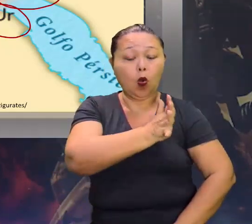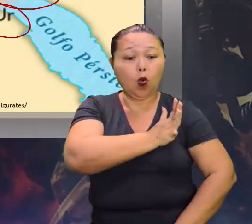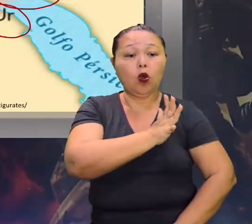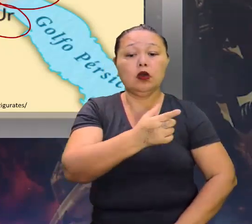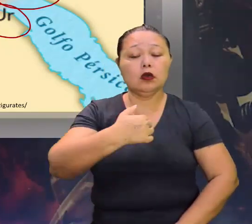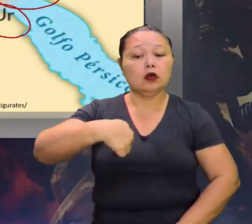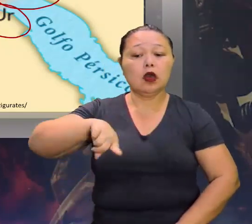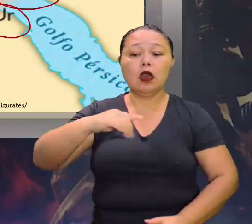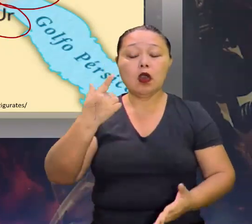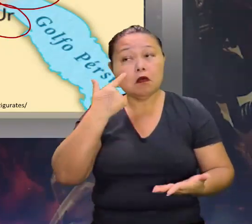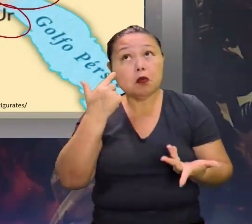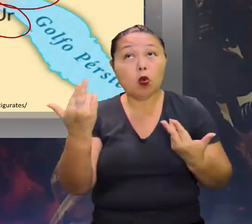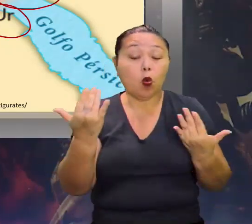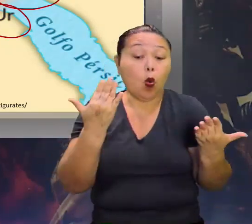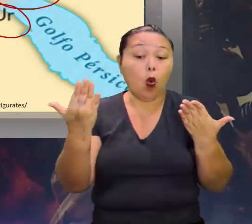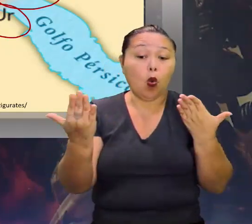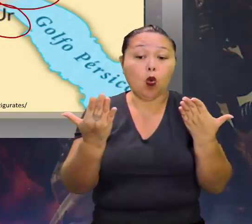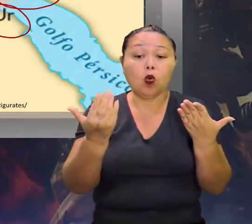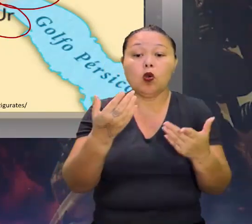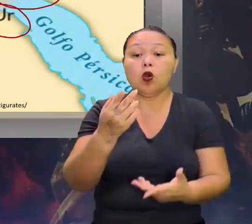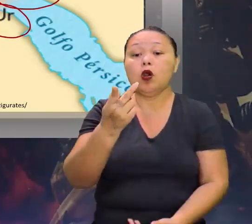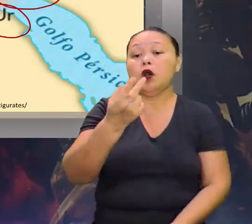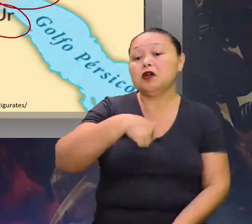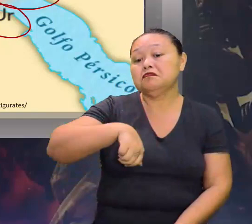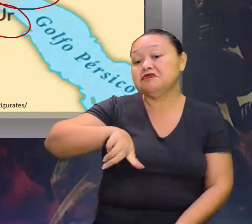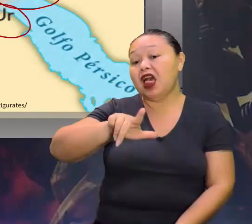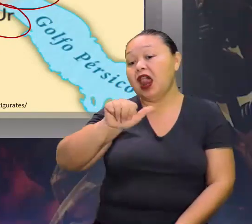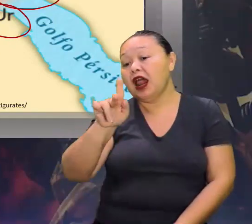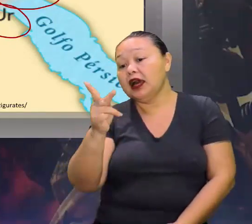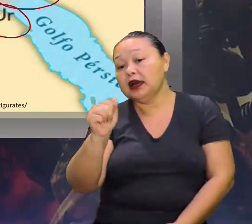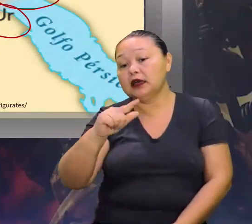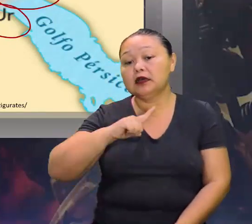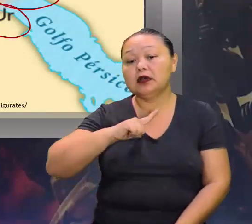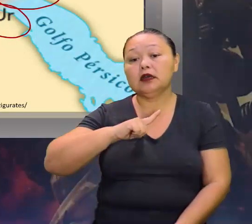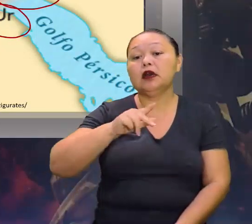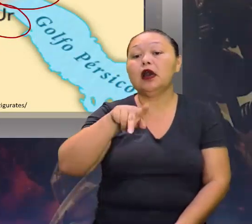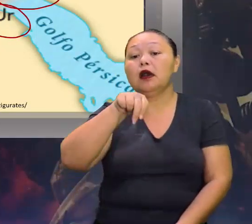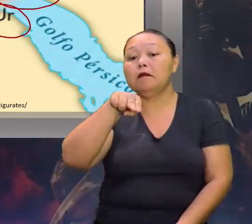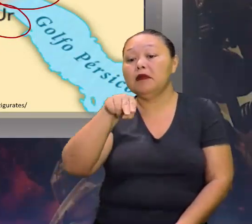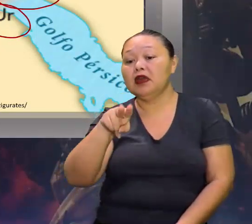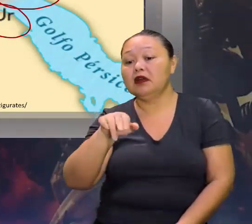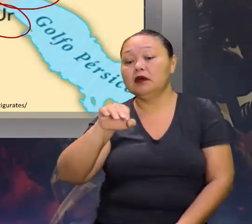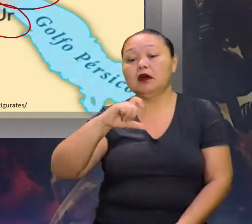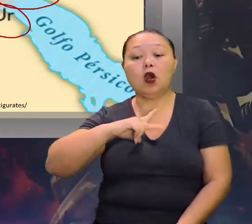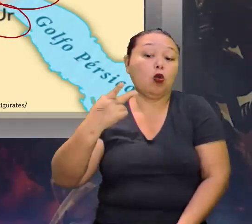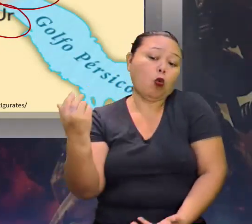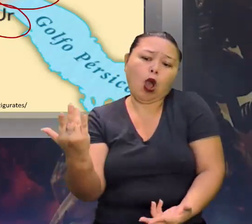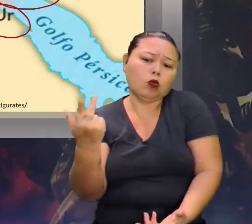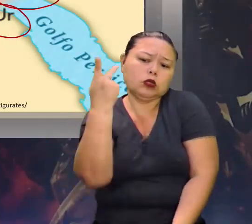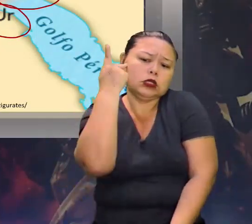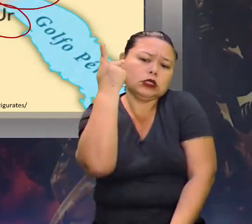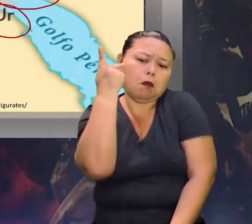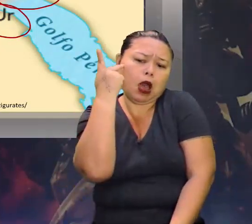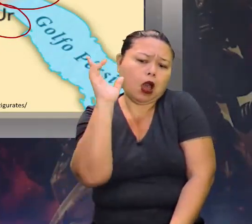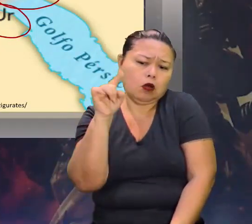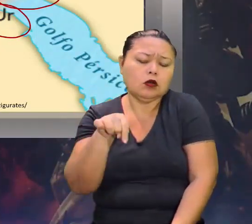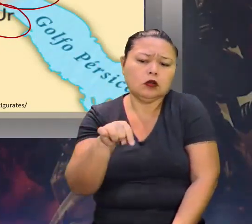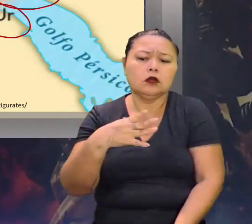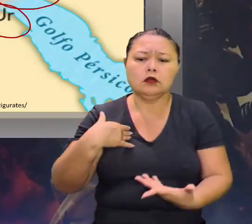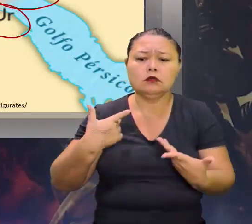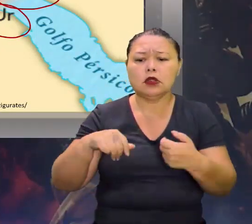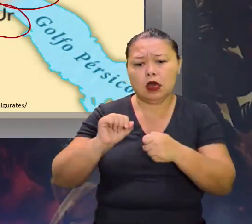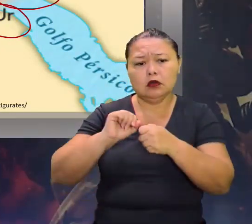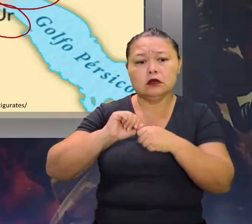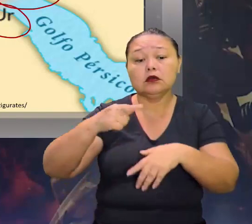Eu posso comparar Uruca, Lagash, Nínive, como São Paulo, uma das maiores metrópoles